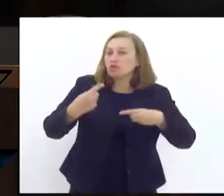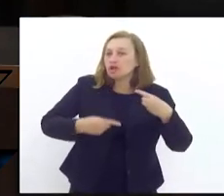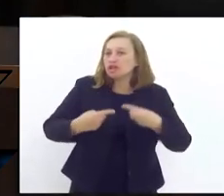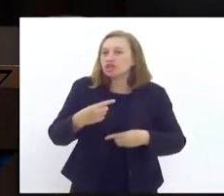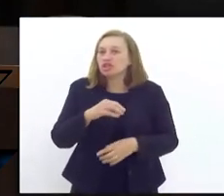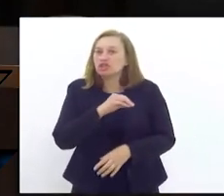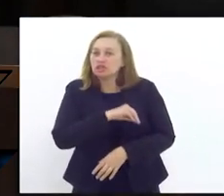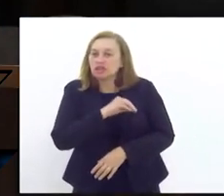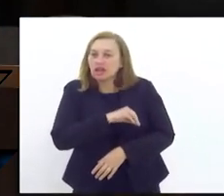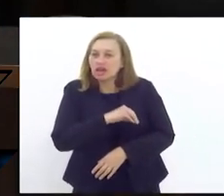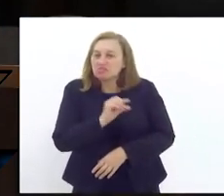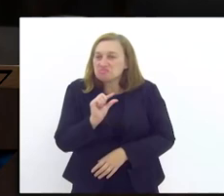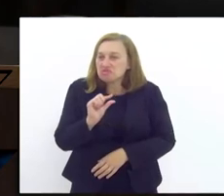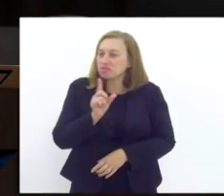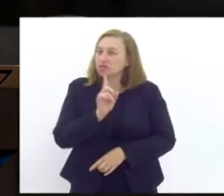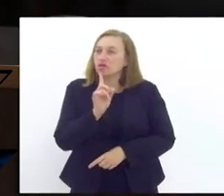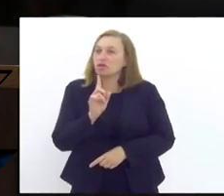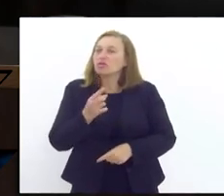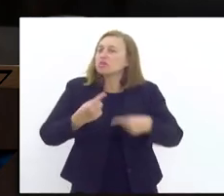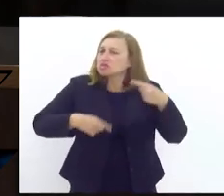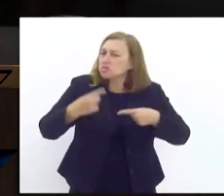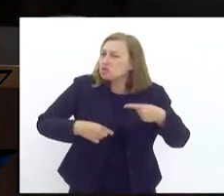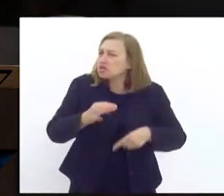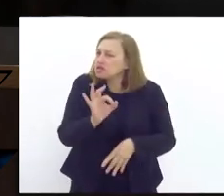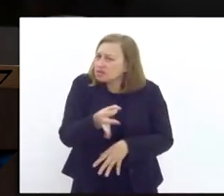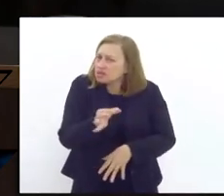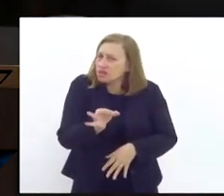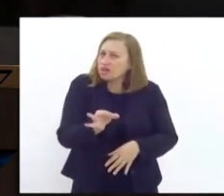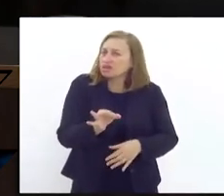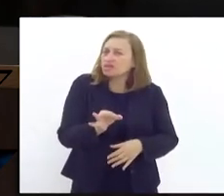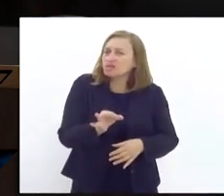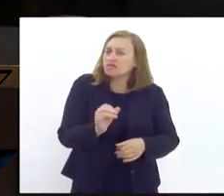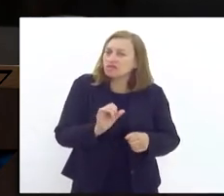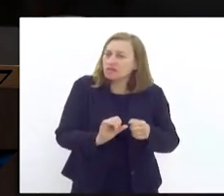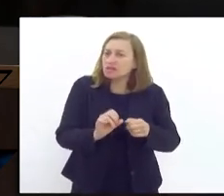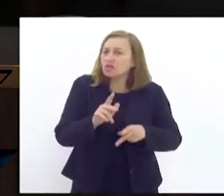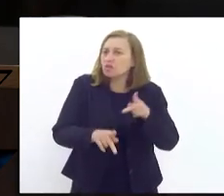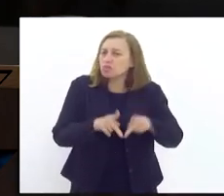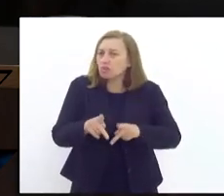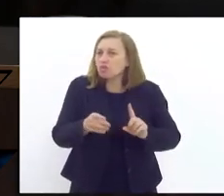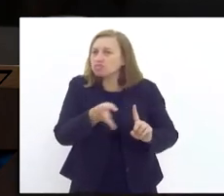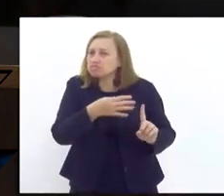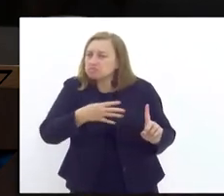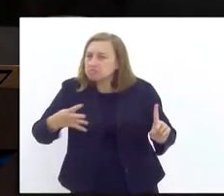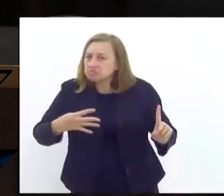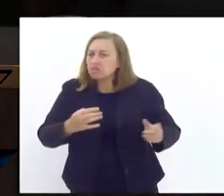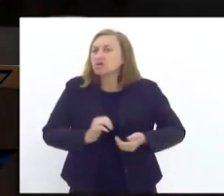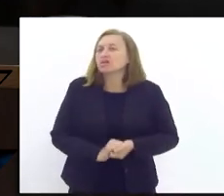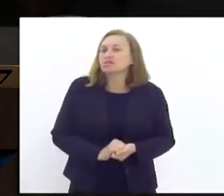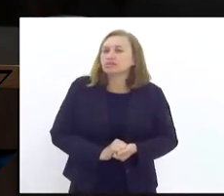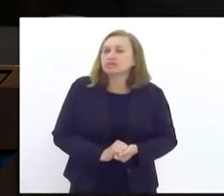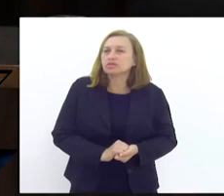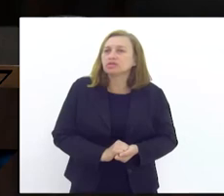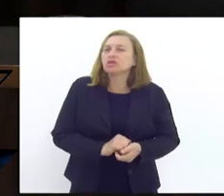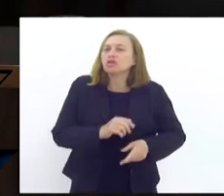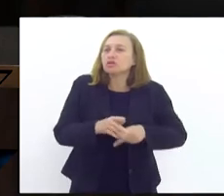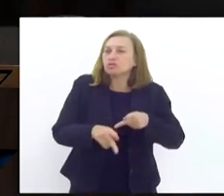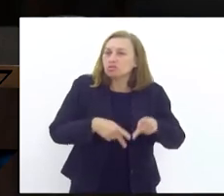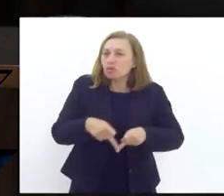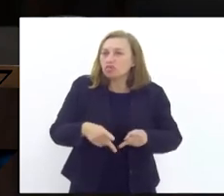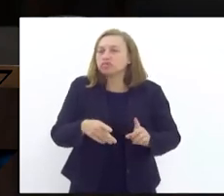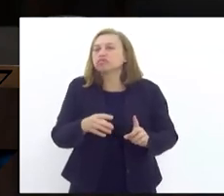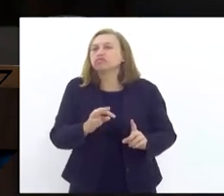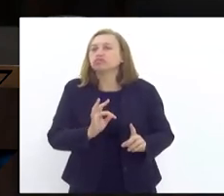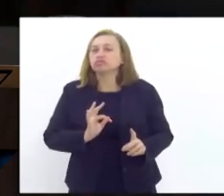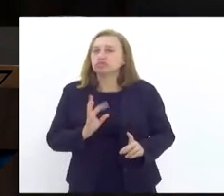que sejam migalhas mas com políticas efetivas que vão fazer a população LGBT a população trans desse da